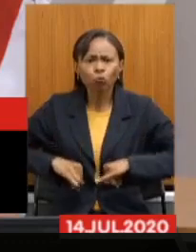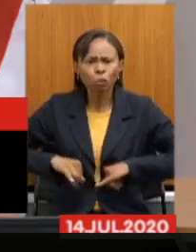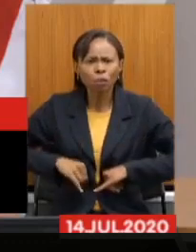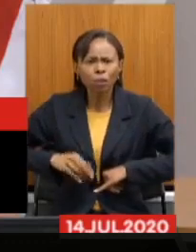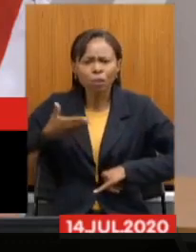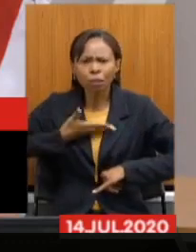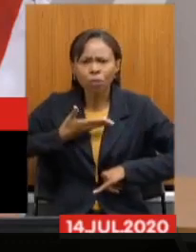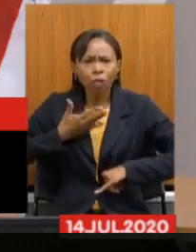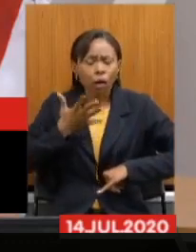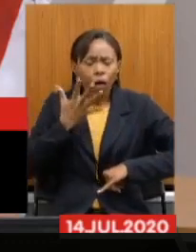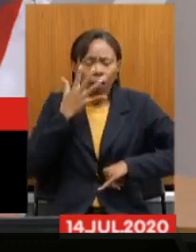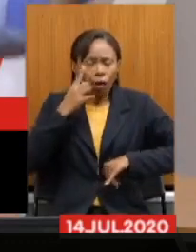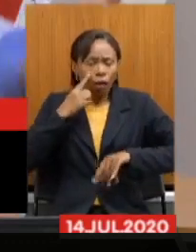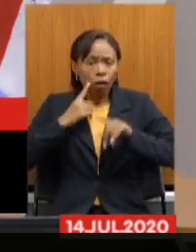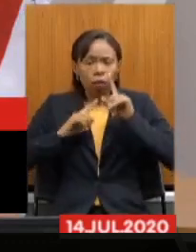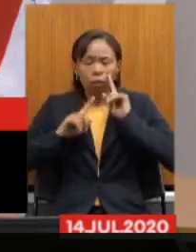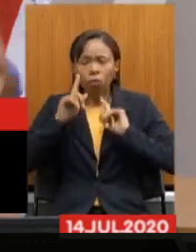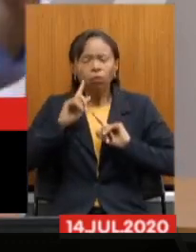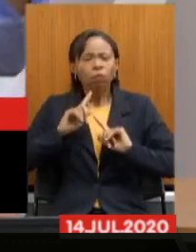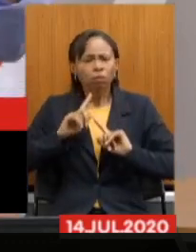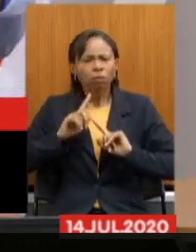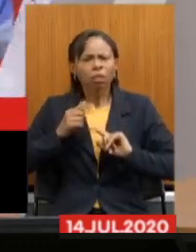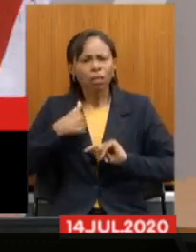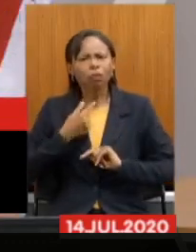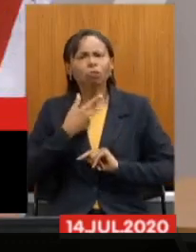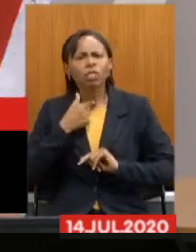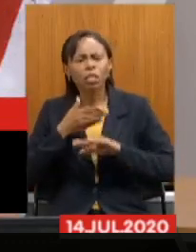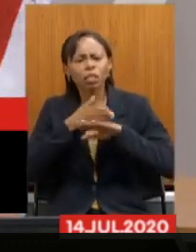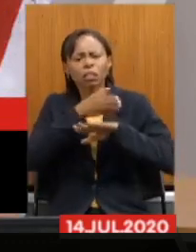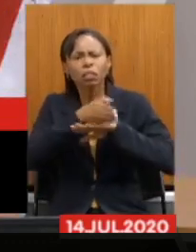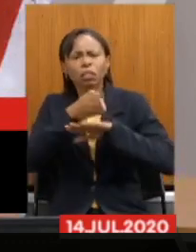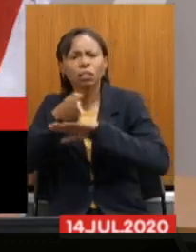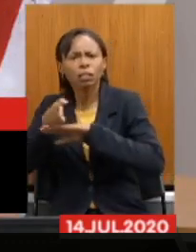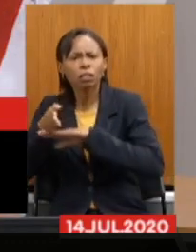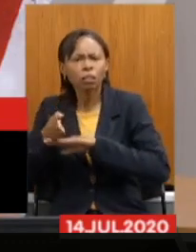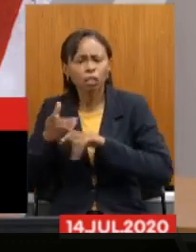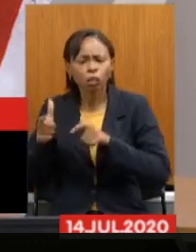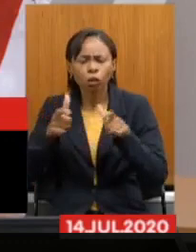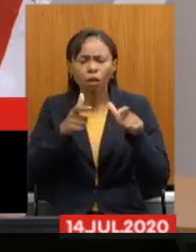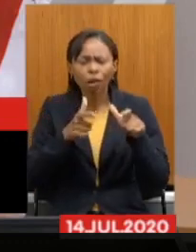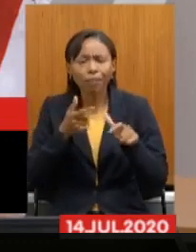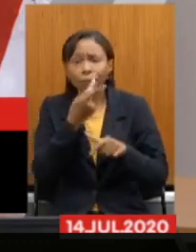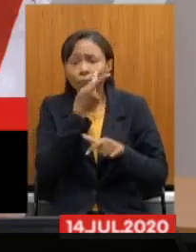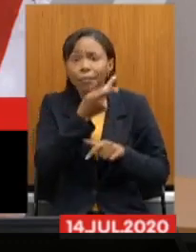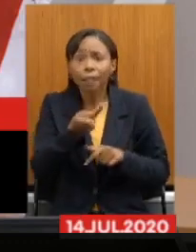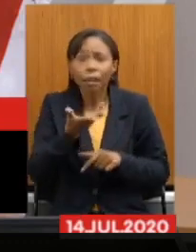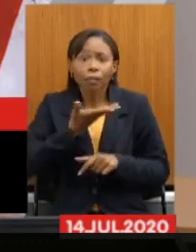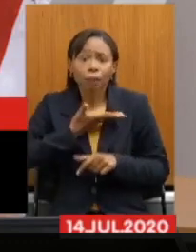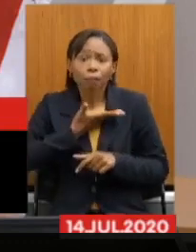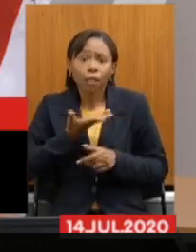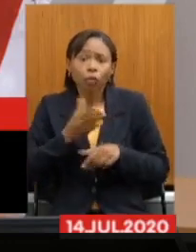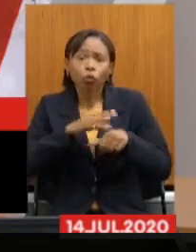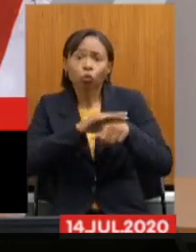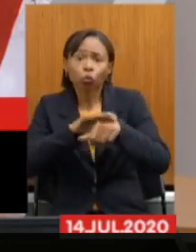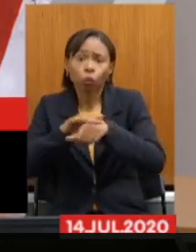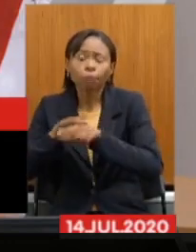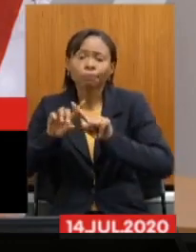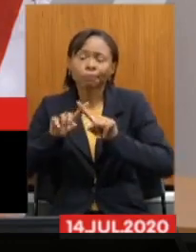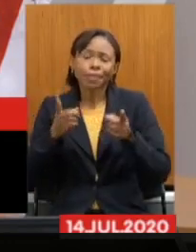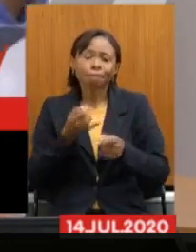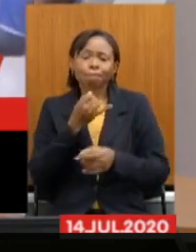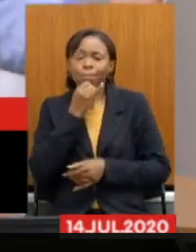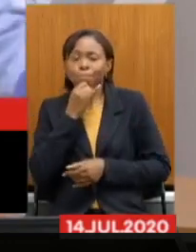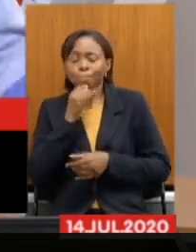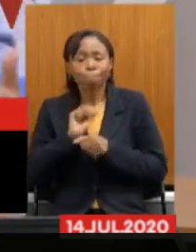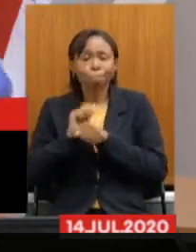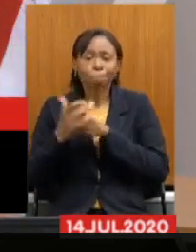pudesse, iria em cada comarca, em cada cidade, para visitar os colegas que estão doentes. Só que, infelizmente, com essa pandemia, temos que ir por